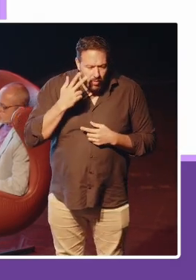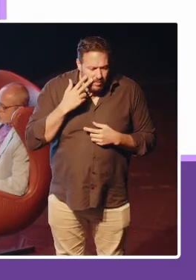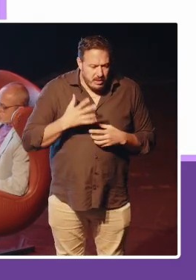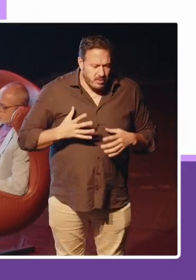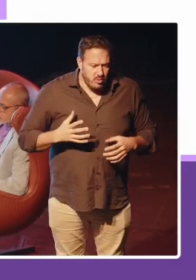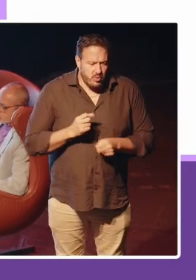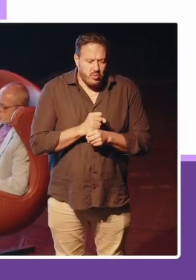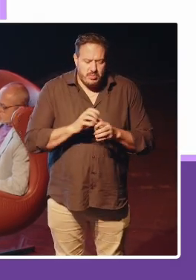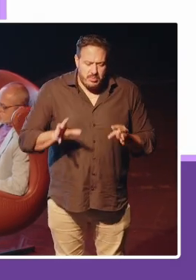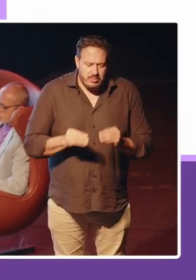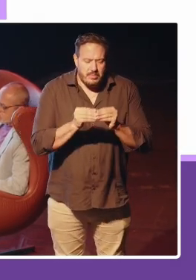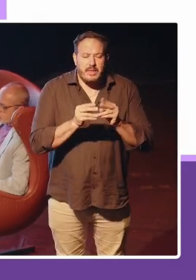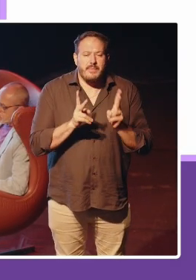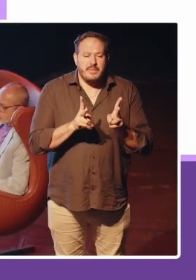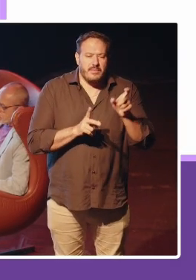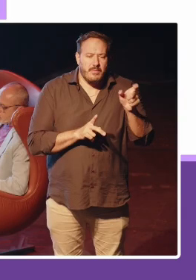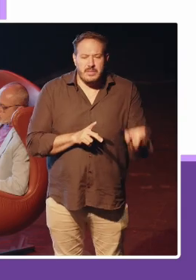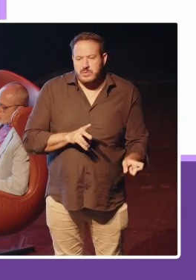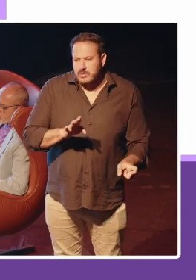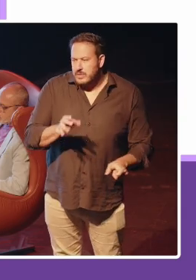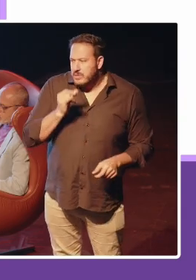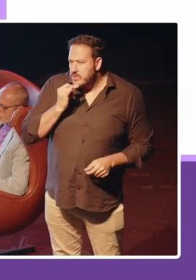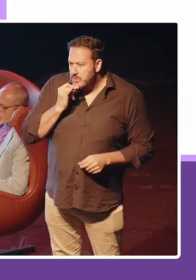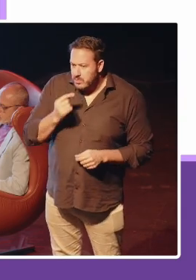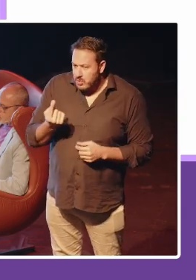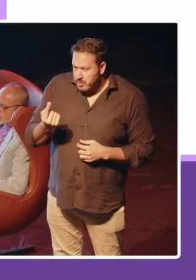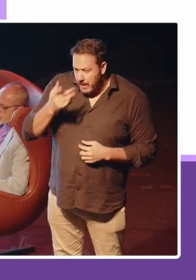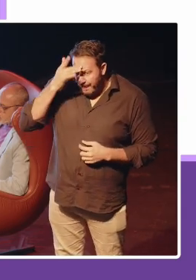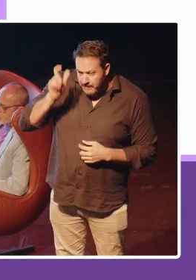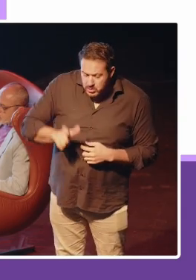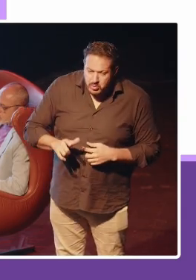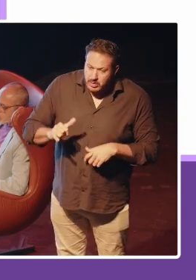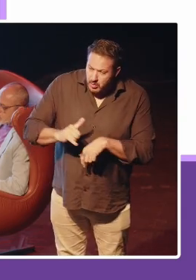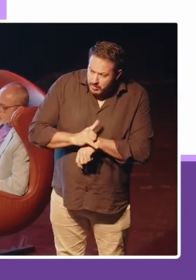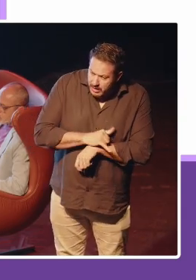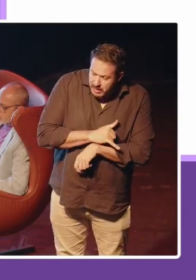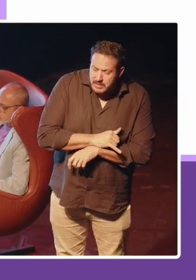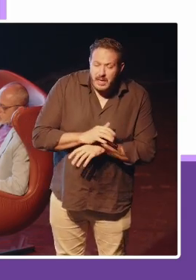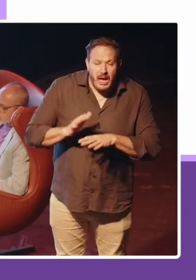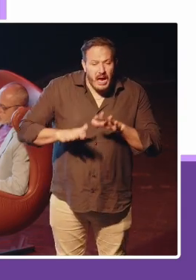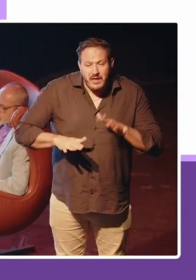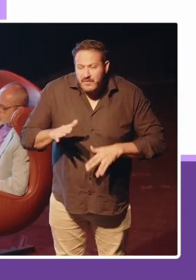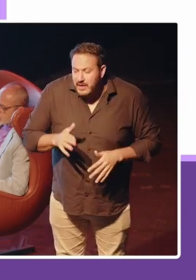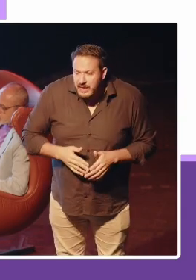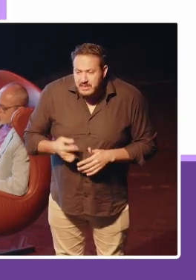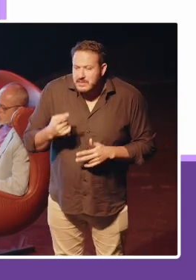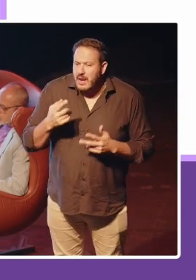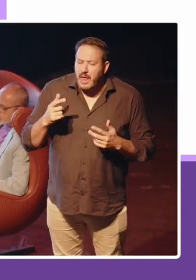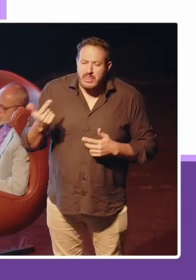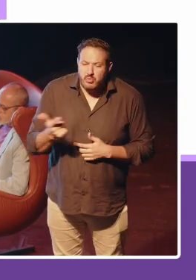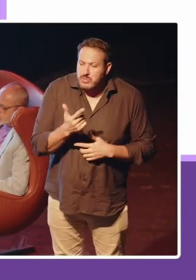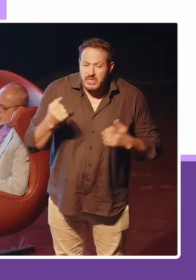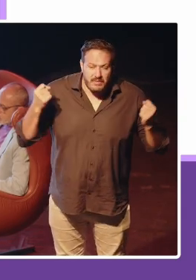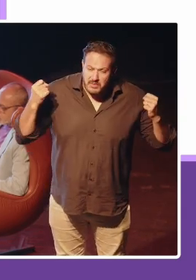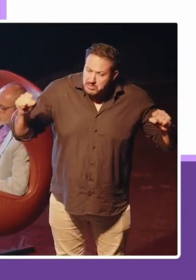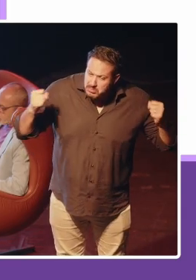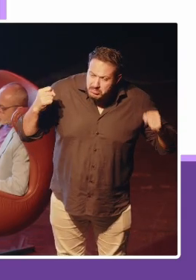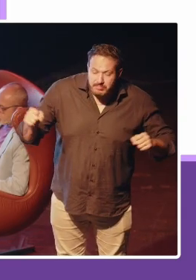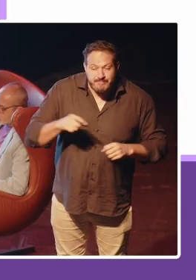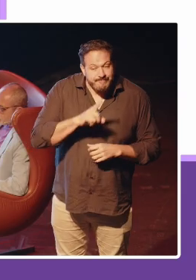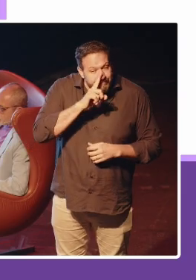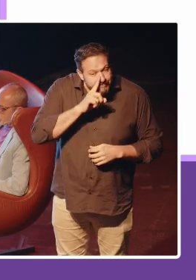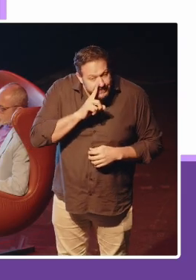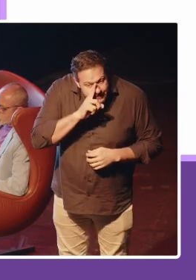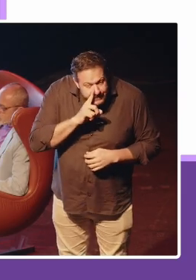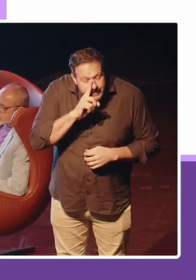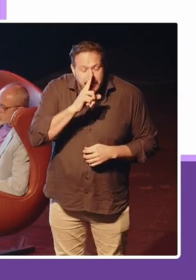mesma pessoa. Vou dar um exemplo para vocês. Uma pessoa obesa, muitas vezes ela não pratica atividade física, que é um fator de risco,